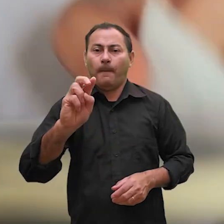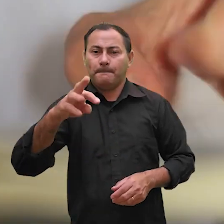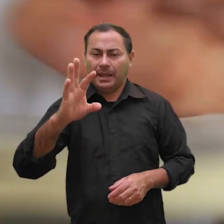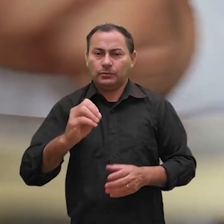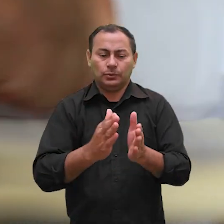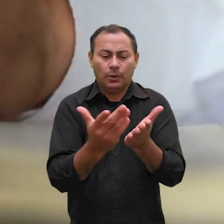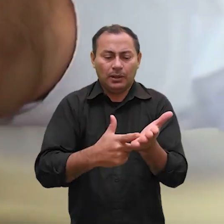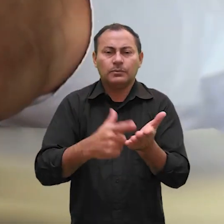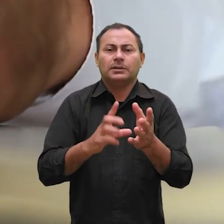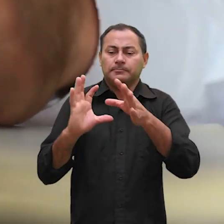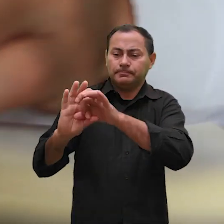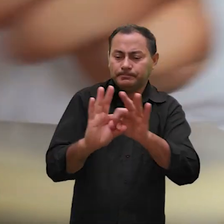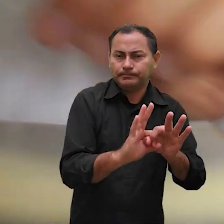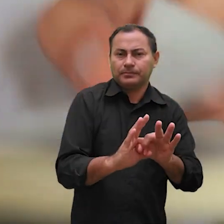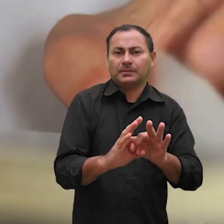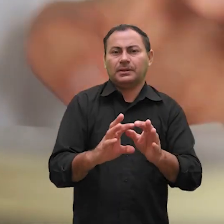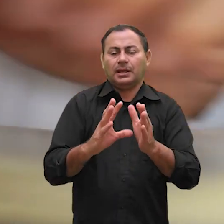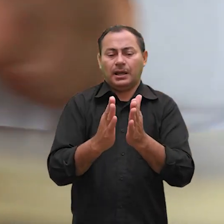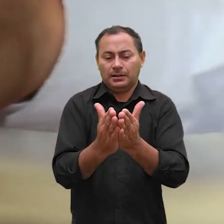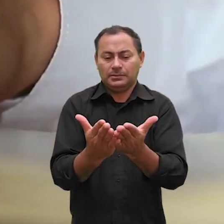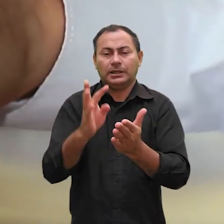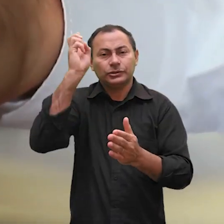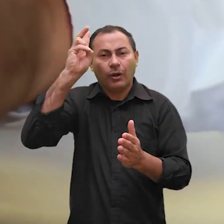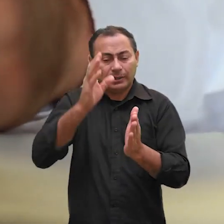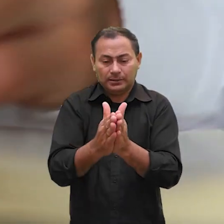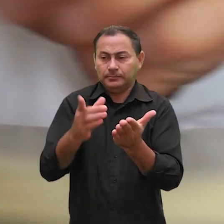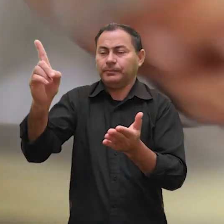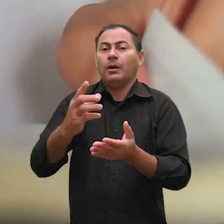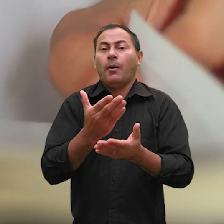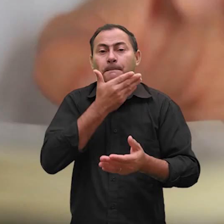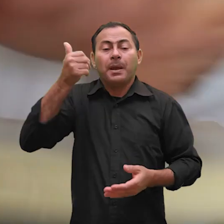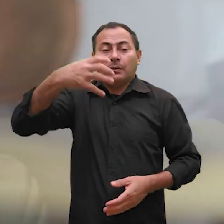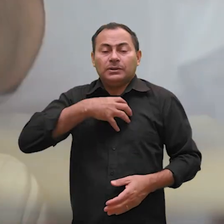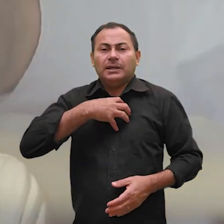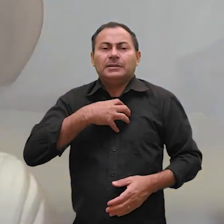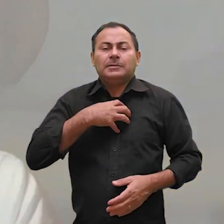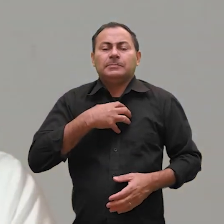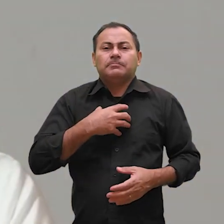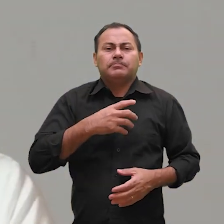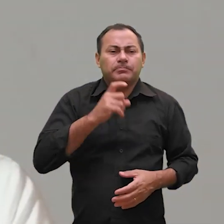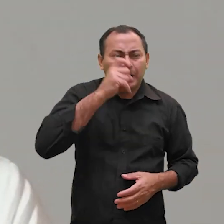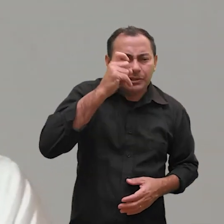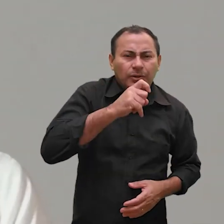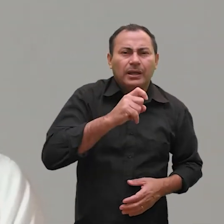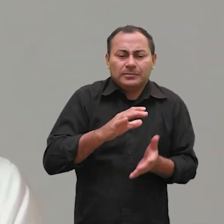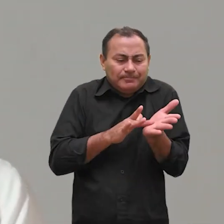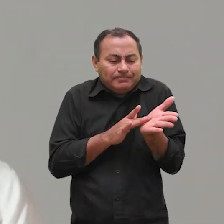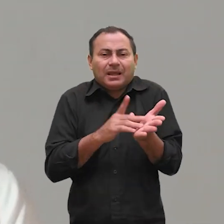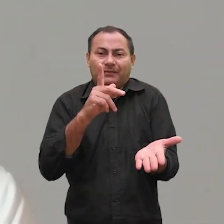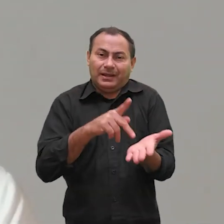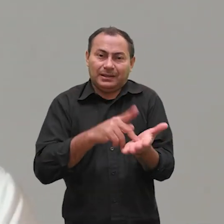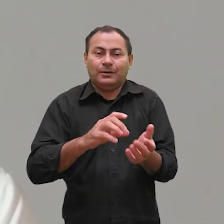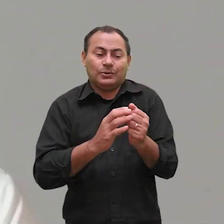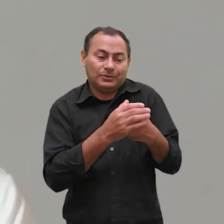livro. Sempre considere o contexto das passagens da Escritura. Uma das melhores maneiras de mentir é disfarçar